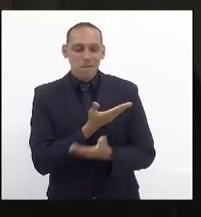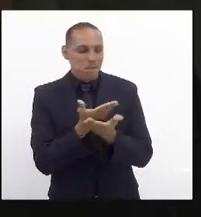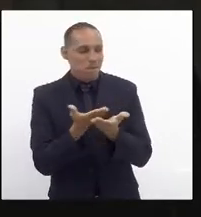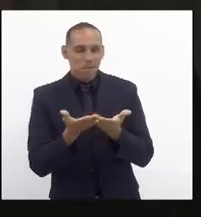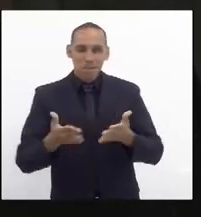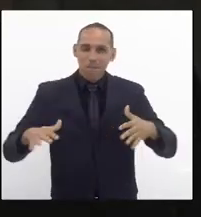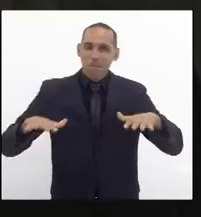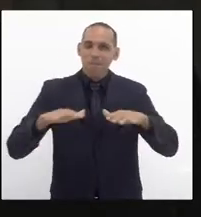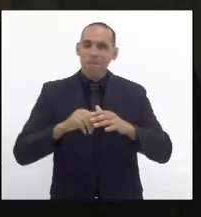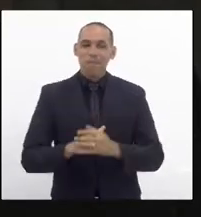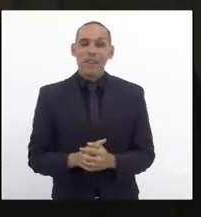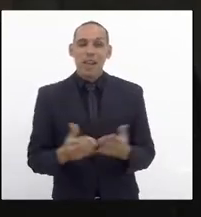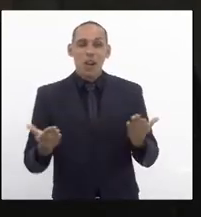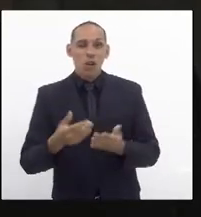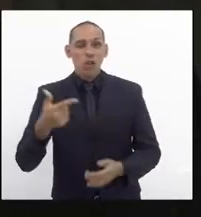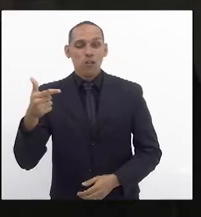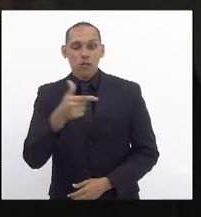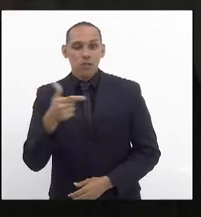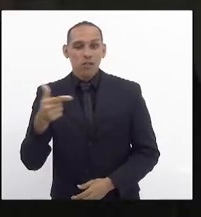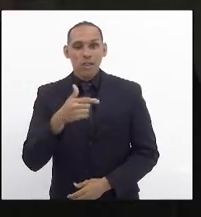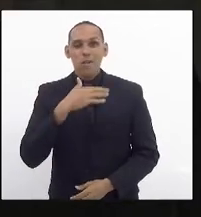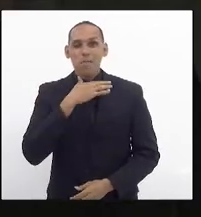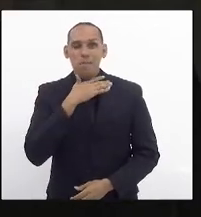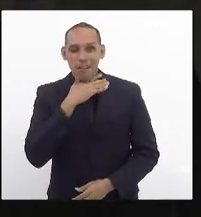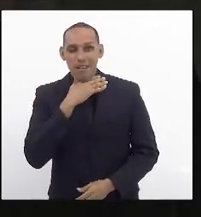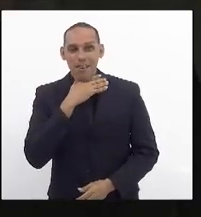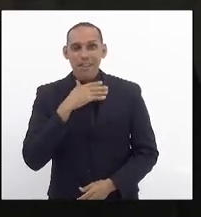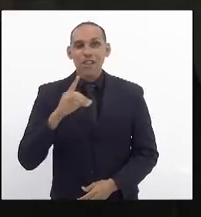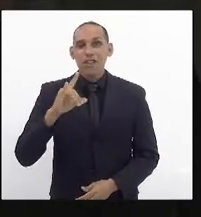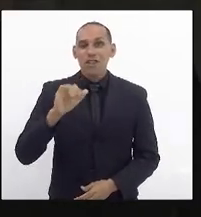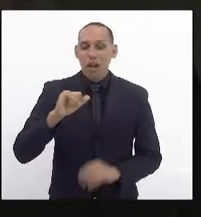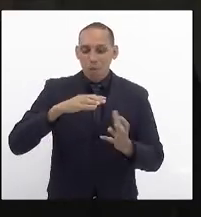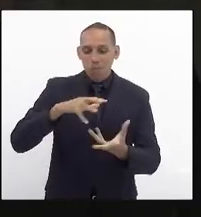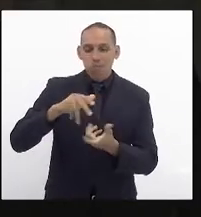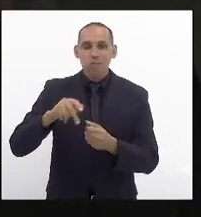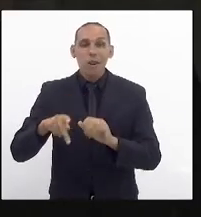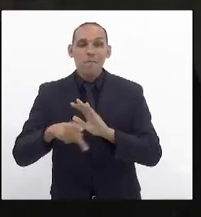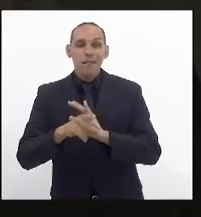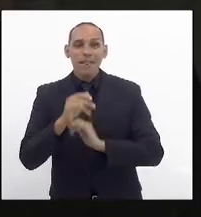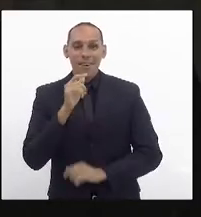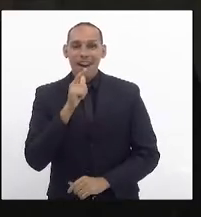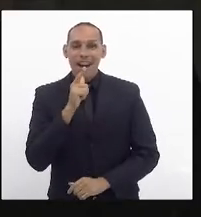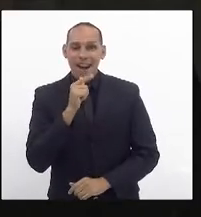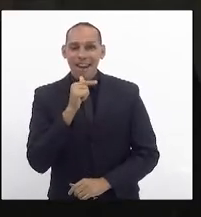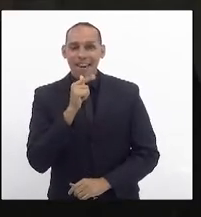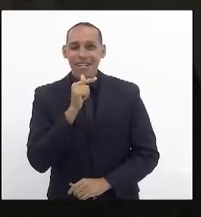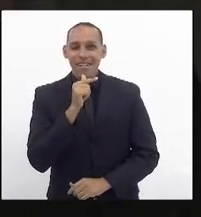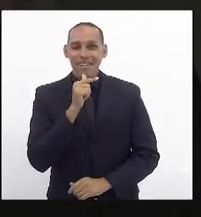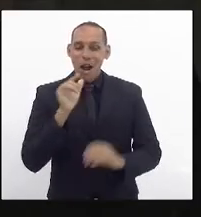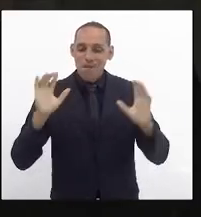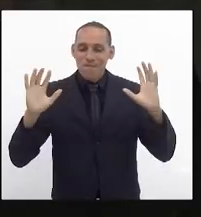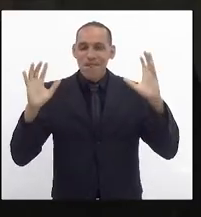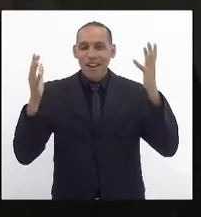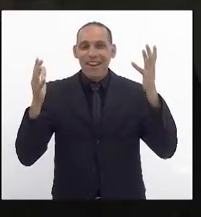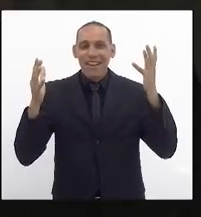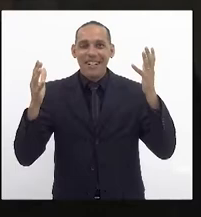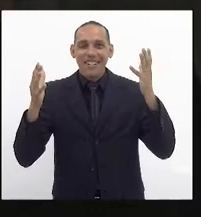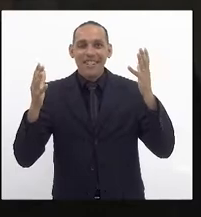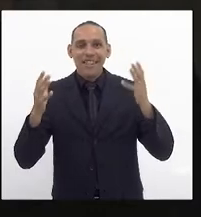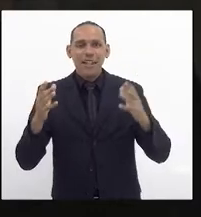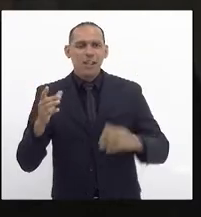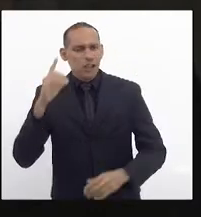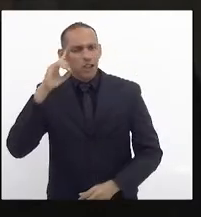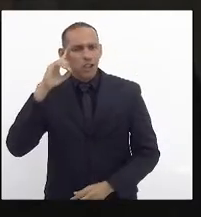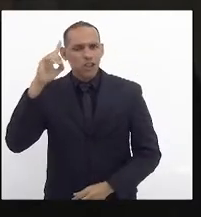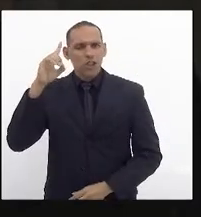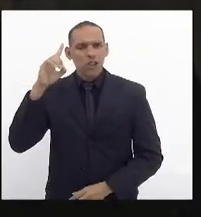amigas Hoje é dia 22 de Março Dia Mundial da Água e é celebrado este dia e a uma data